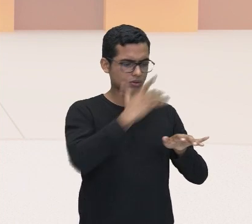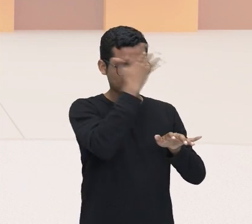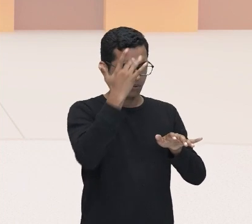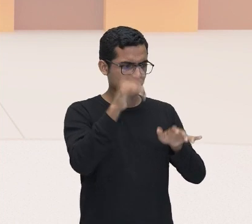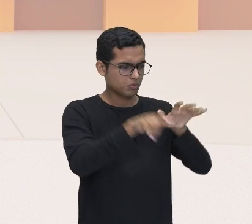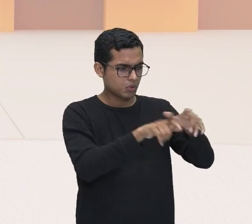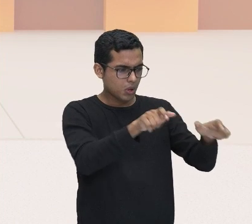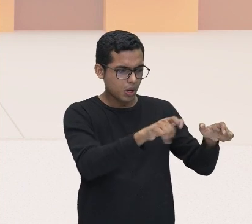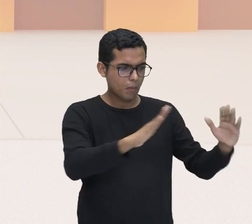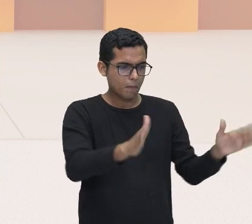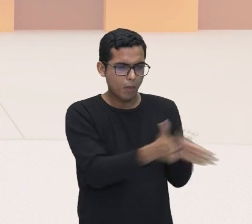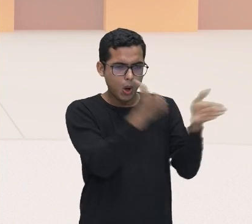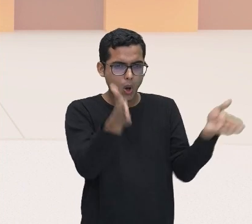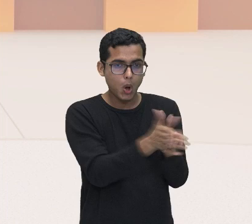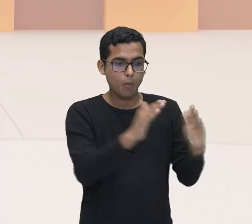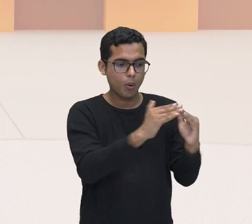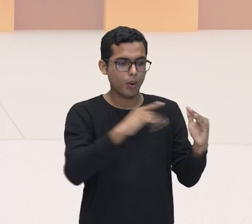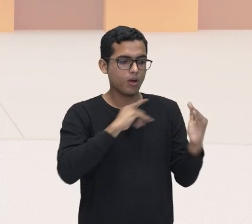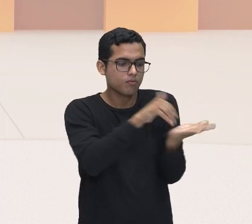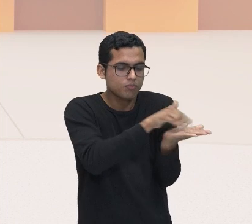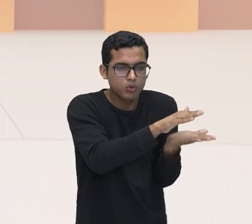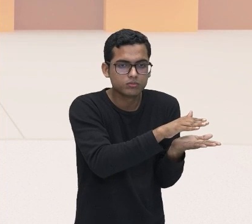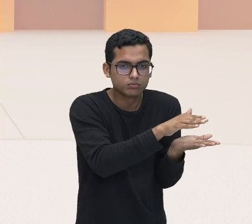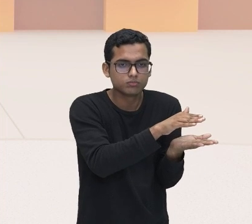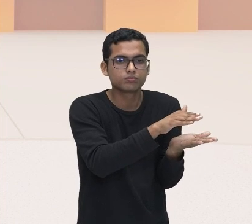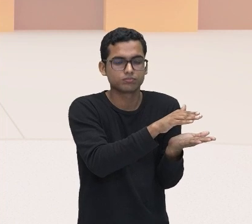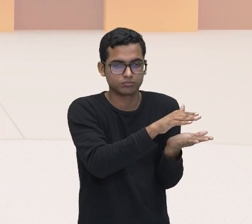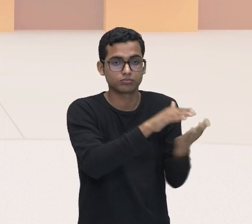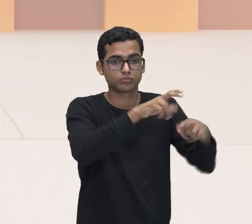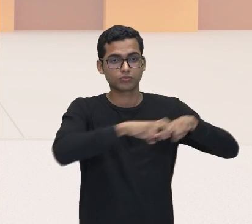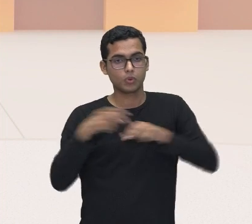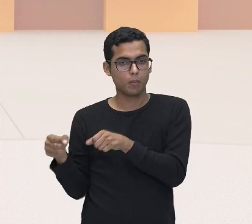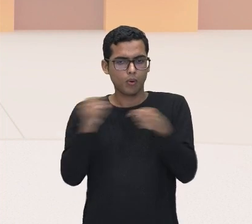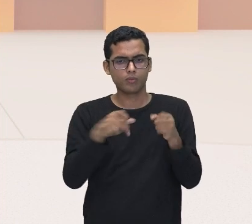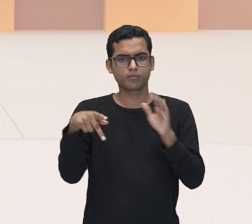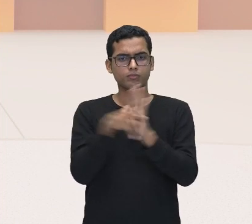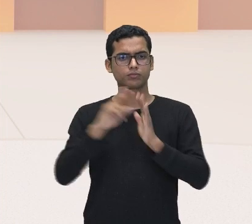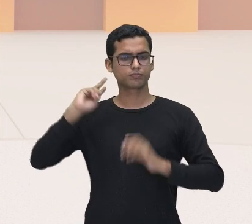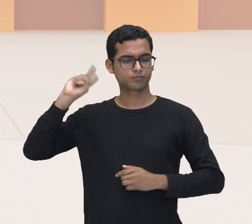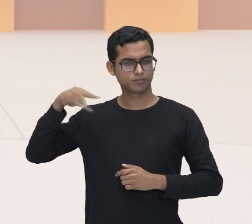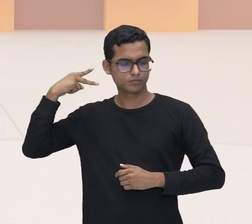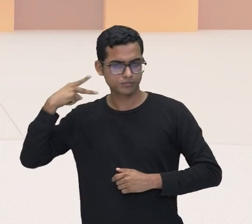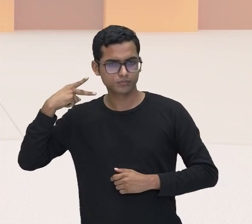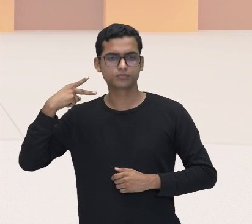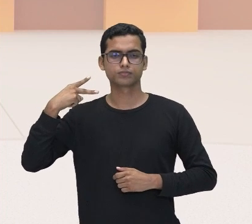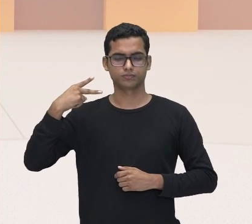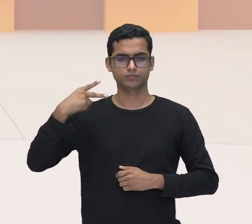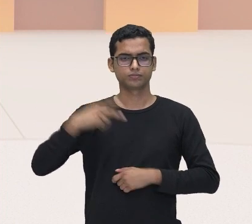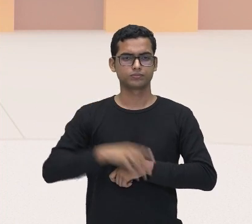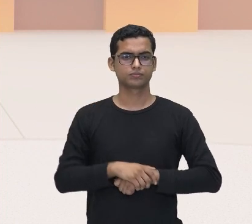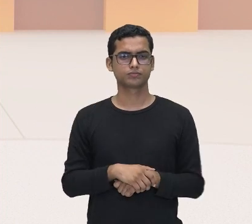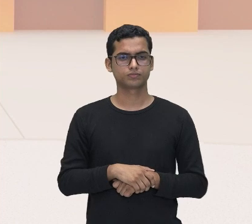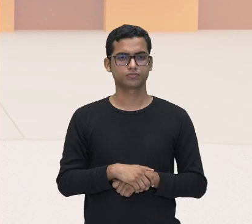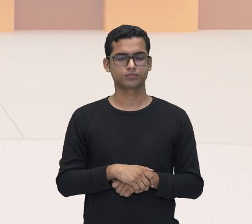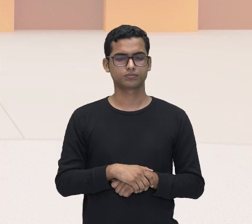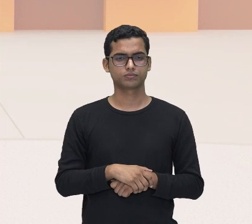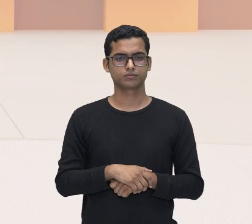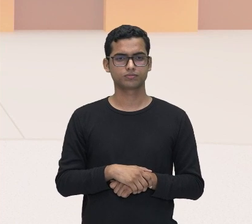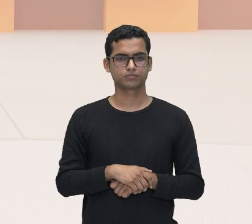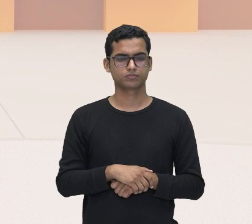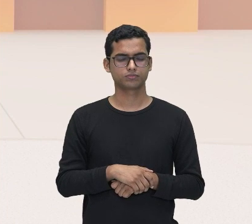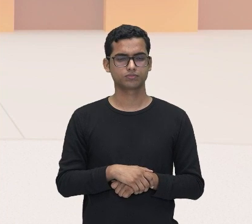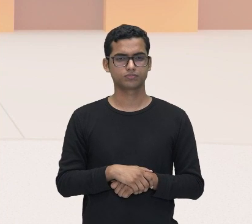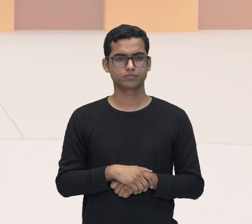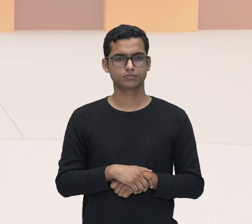daquele lugar. Ele está exercendo desse poder, porque foi um poder que ele se acha legítimo, né? É um